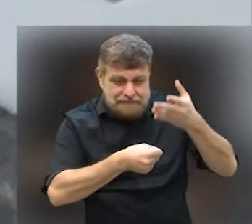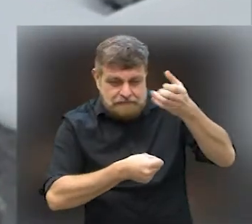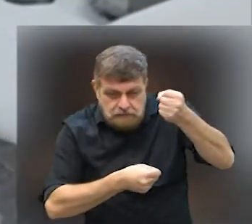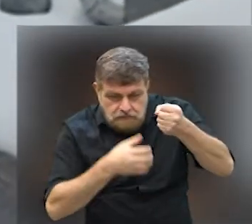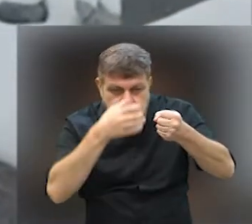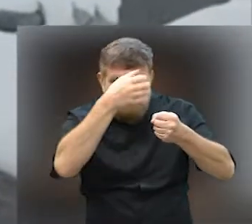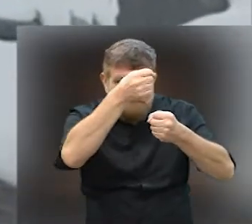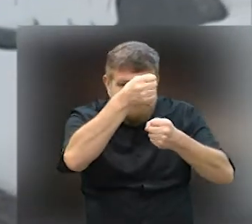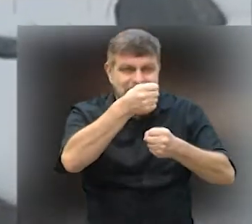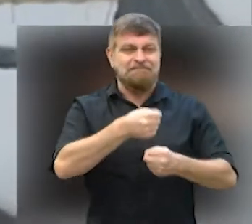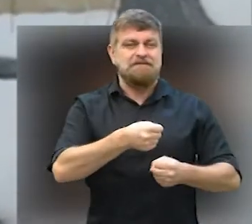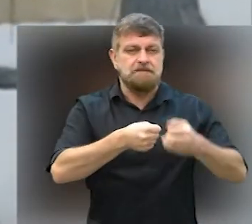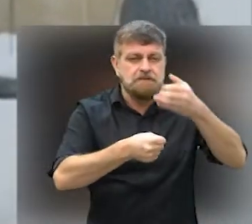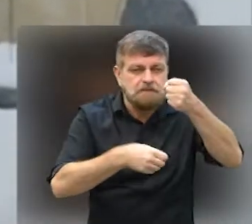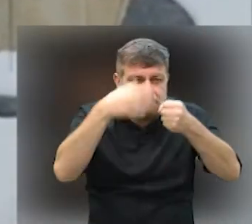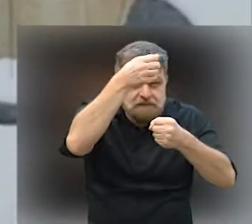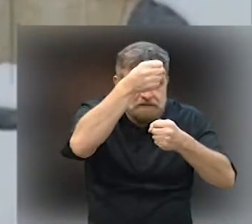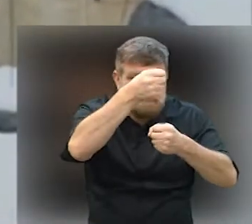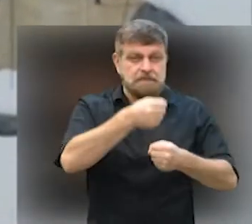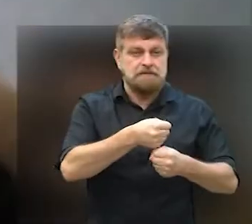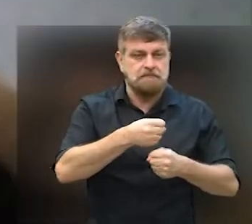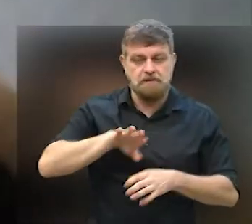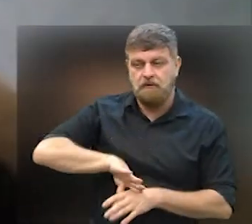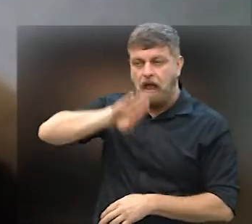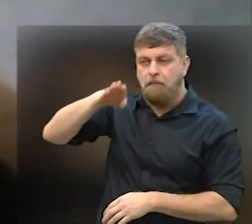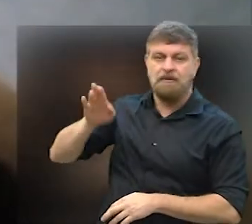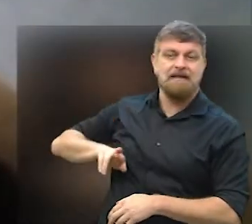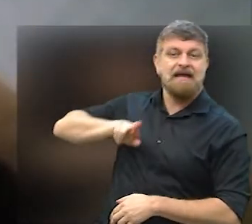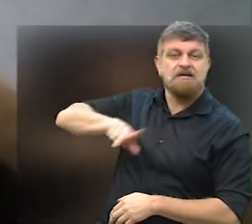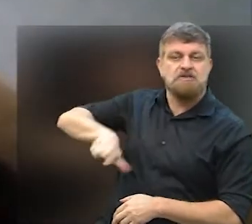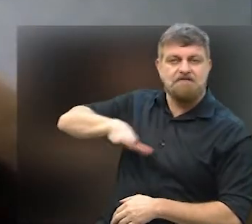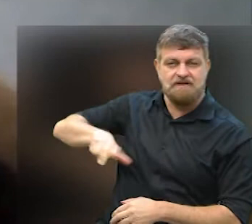realmente foi surpreendente no sentido de ser muito diferente de outras montanhas.